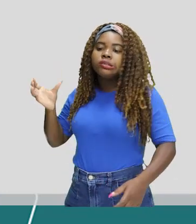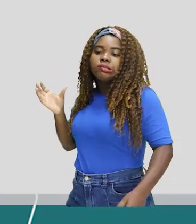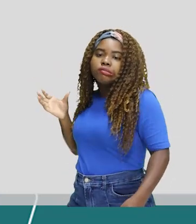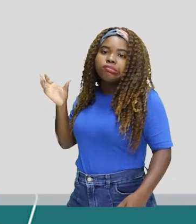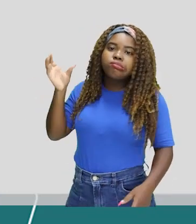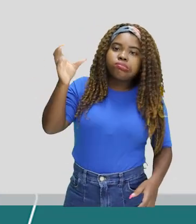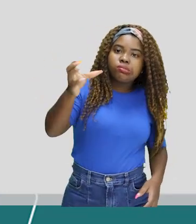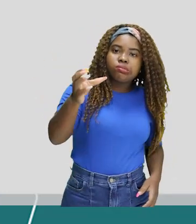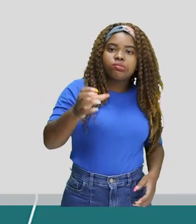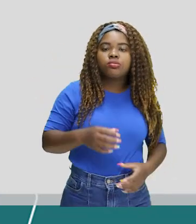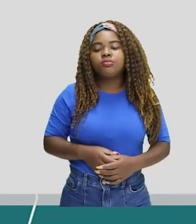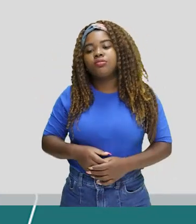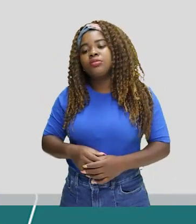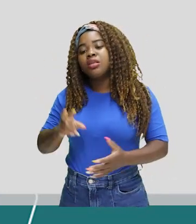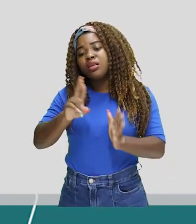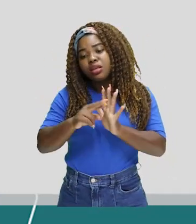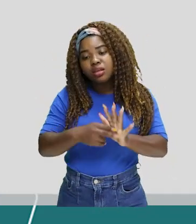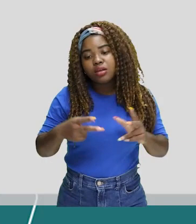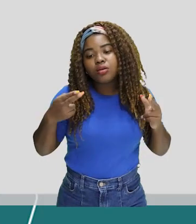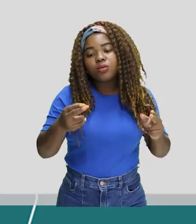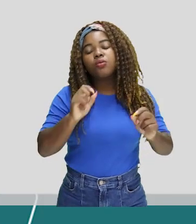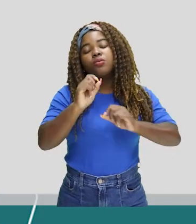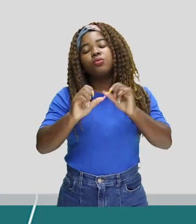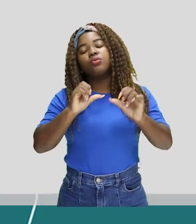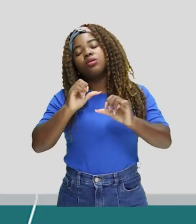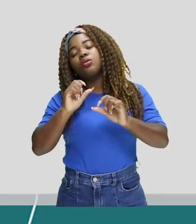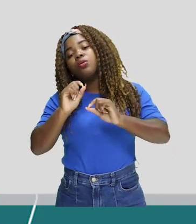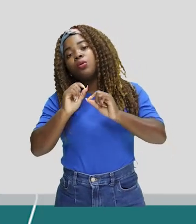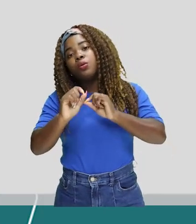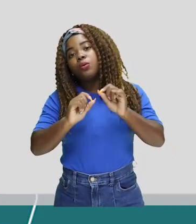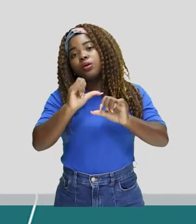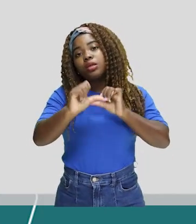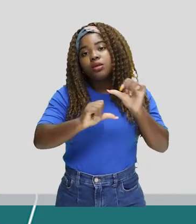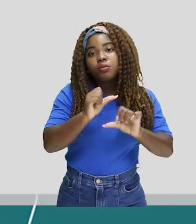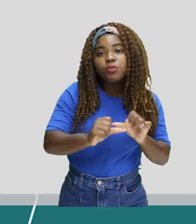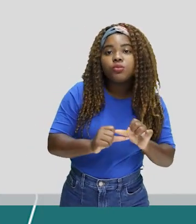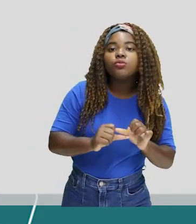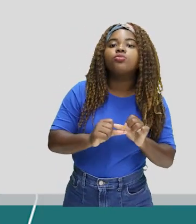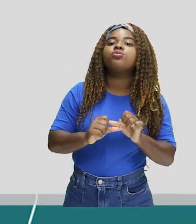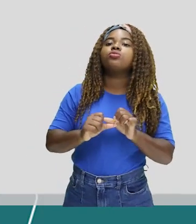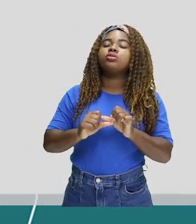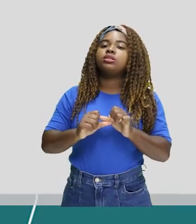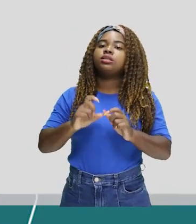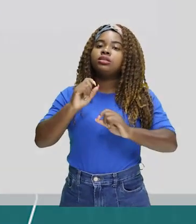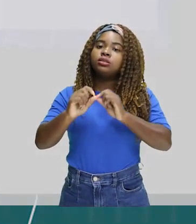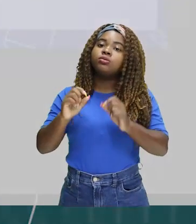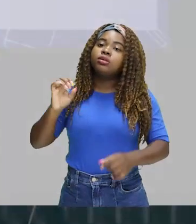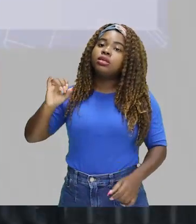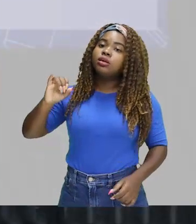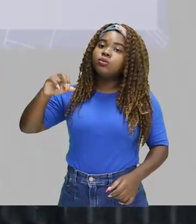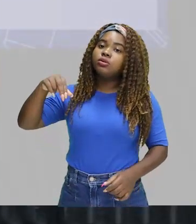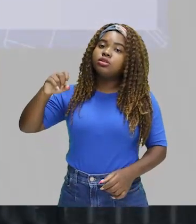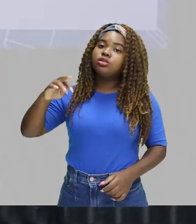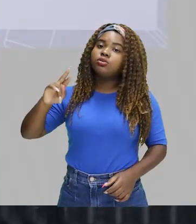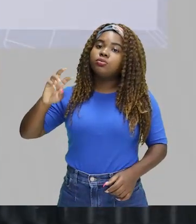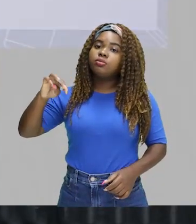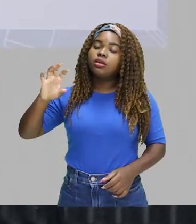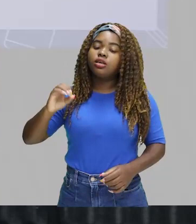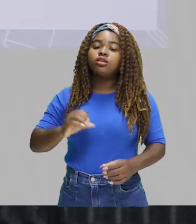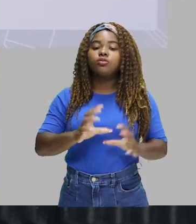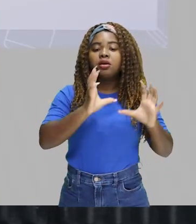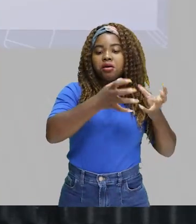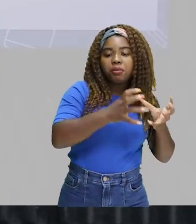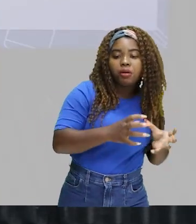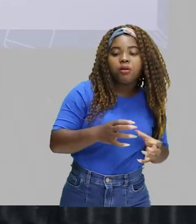a regra é a mesma. O que muda muito aqui são os instrumentos. Geralmente são 6 tentativas. O atleta tem que realizar o